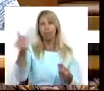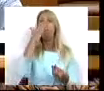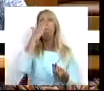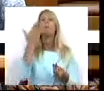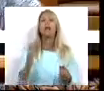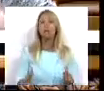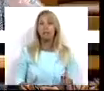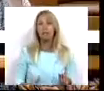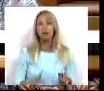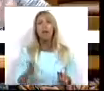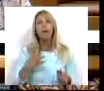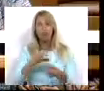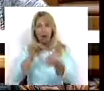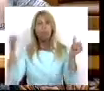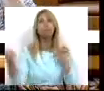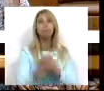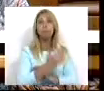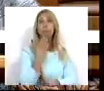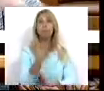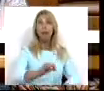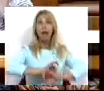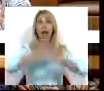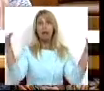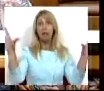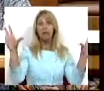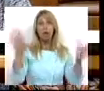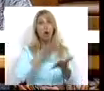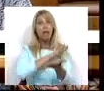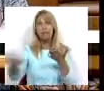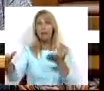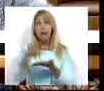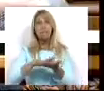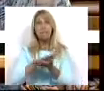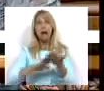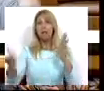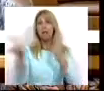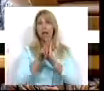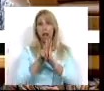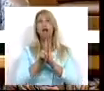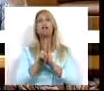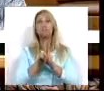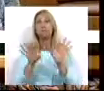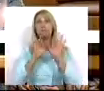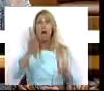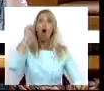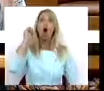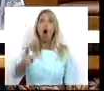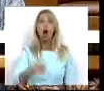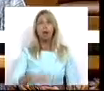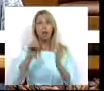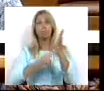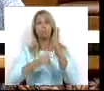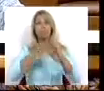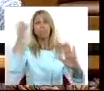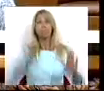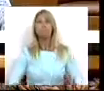inclusivamente pretender transformar o seu pedido de aclaração sem base legal numa ordem de anulação